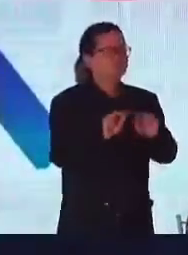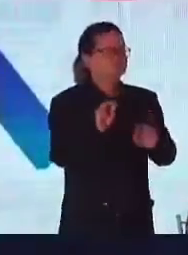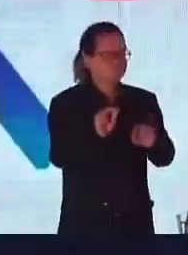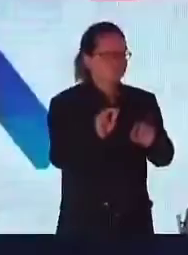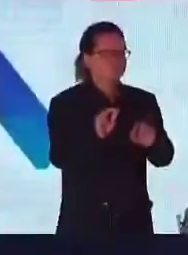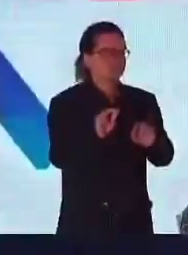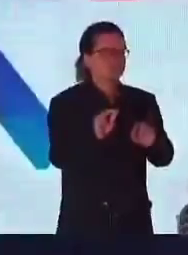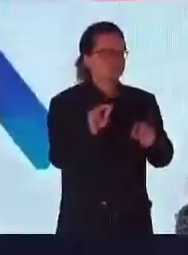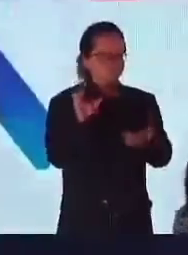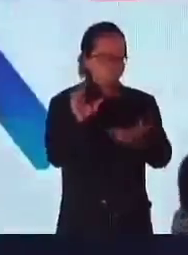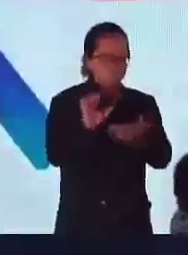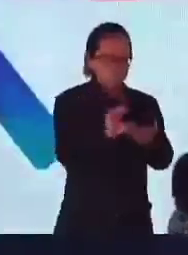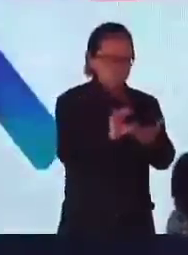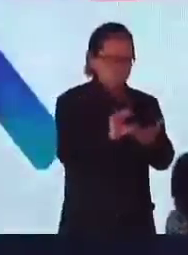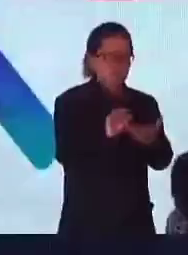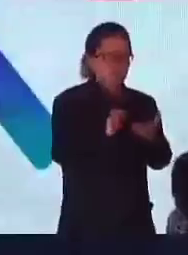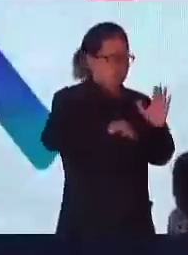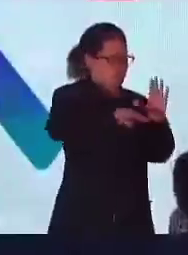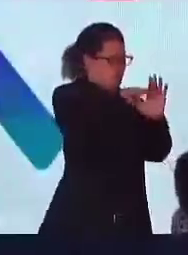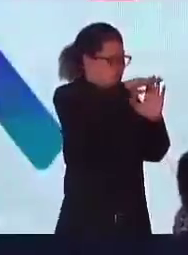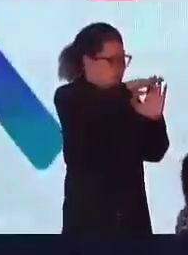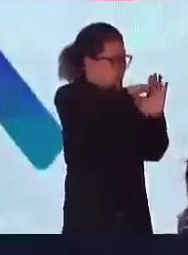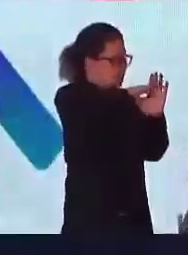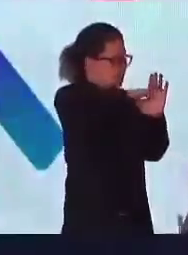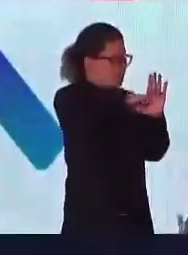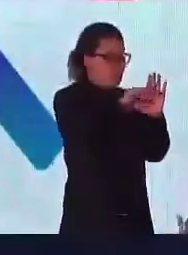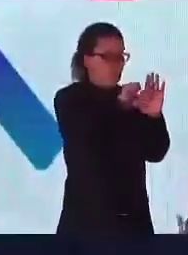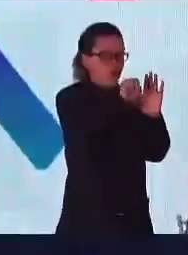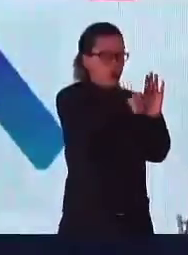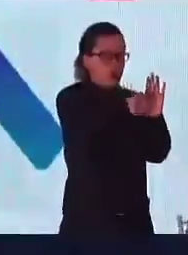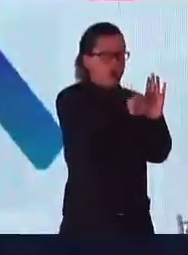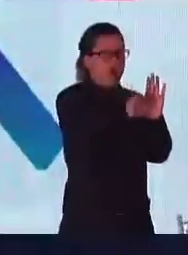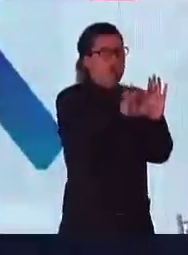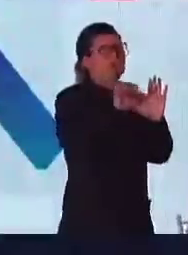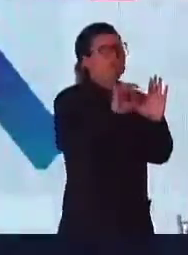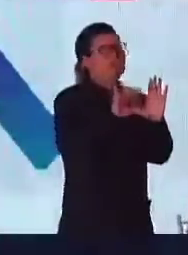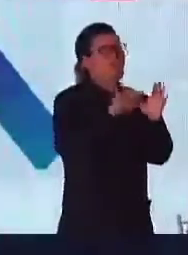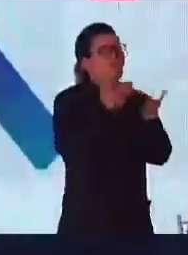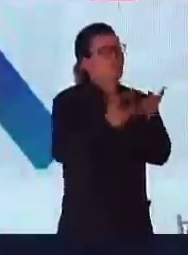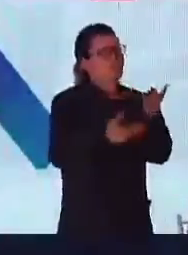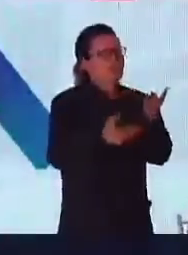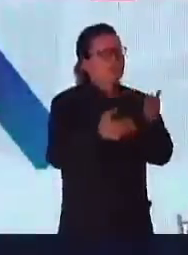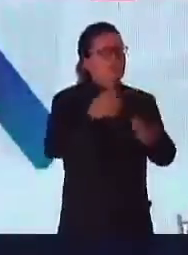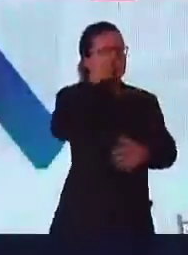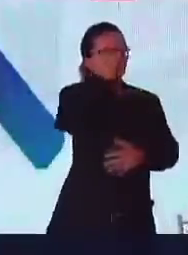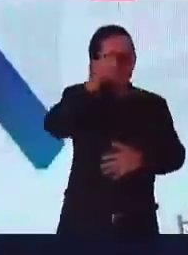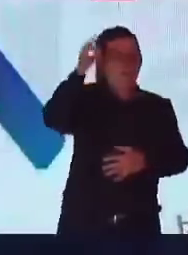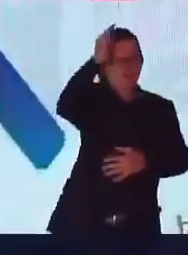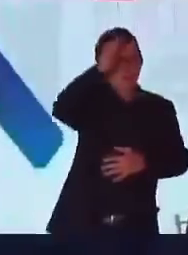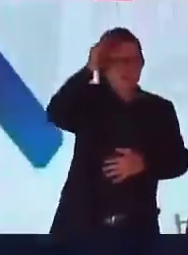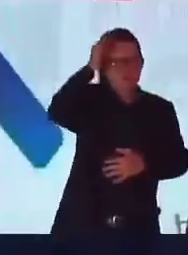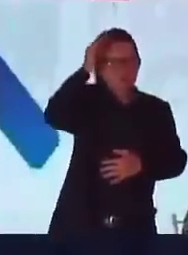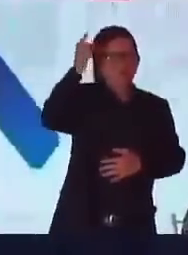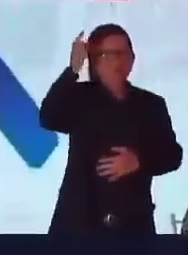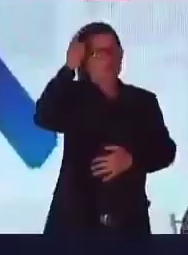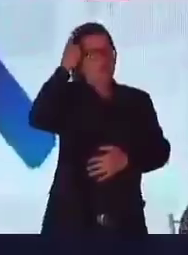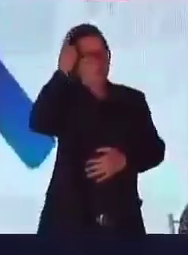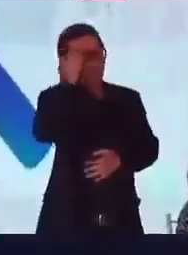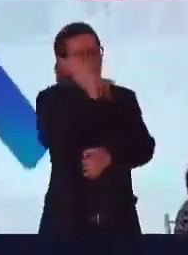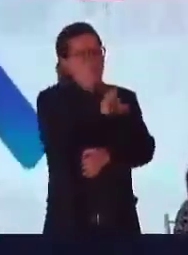nos coloca em 8ª posição no Brasil, ficando atrás somente do Espírito Santo, Amazonas, São Paulo e Rio de Janeiro.